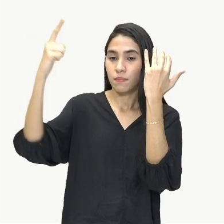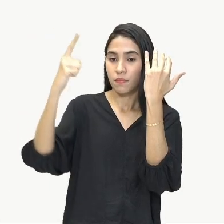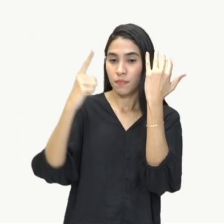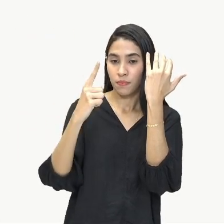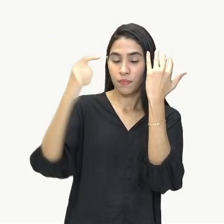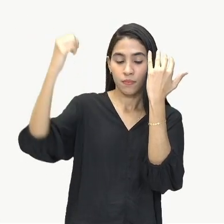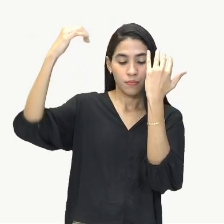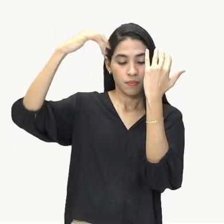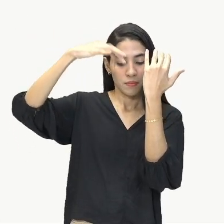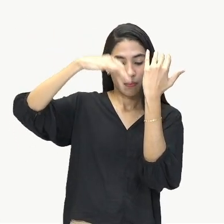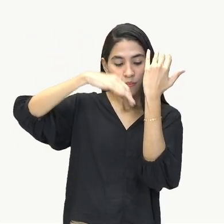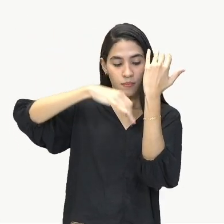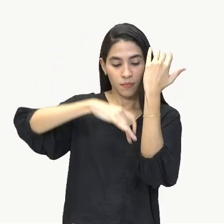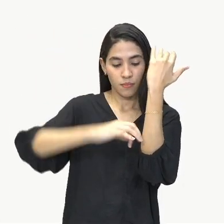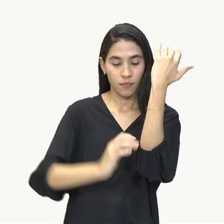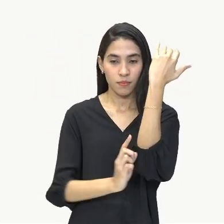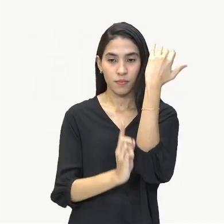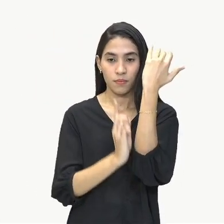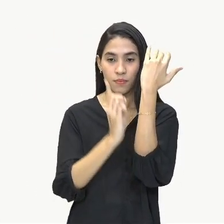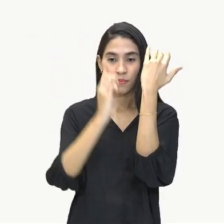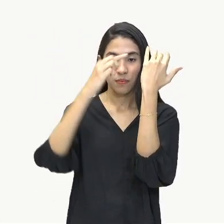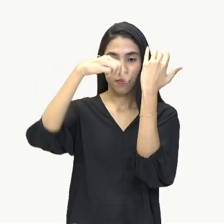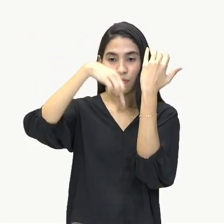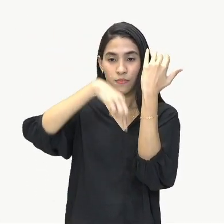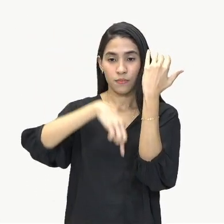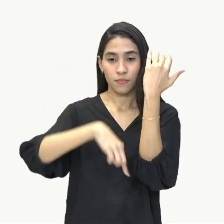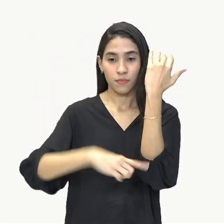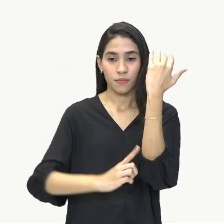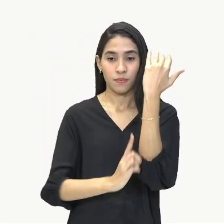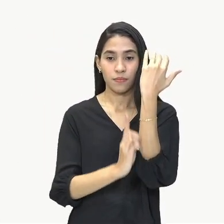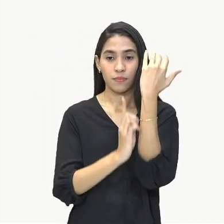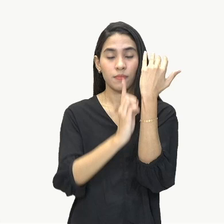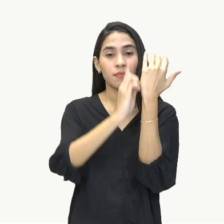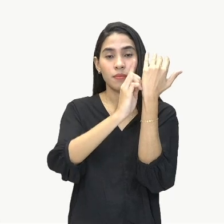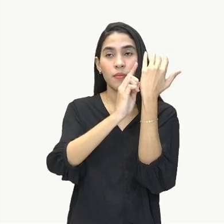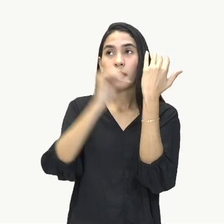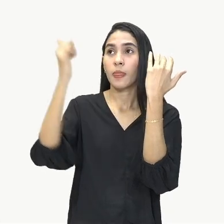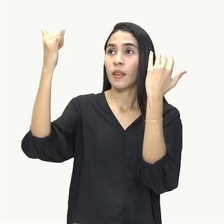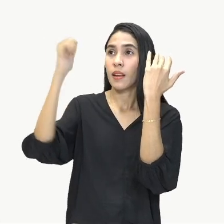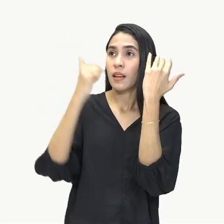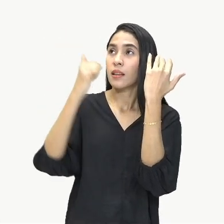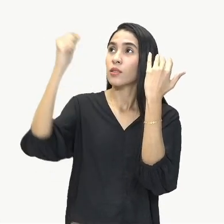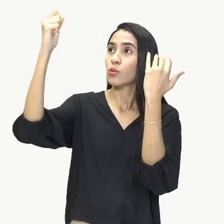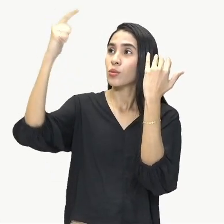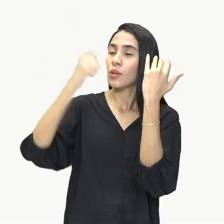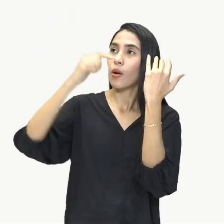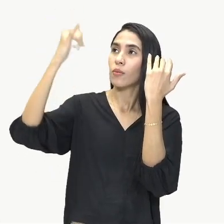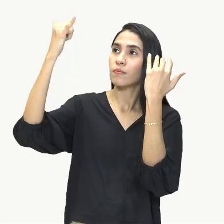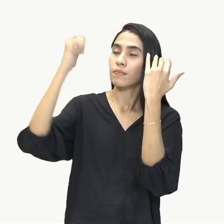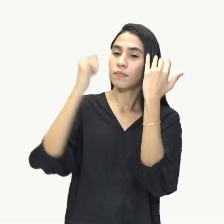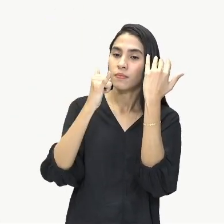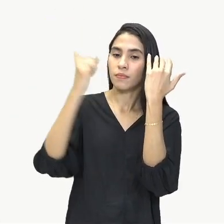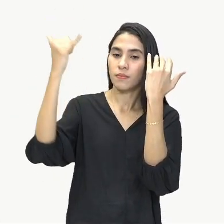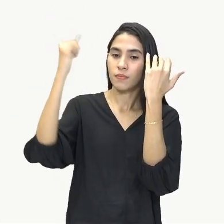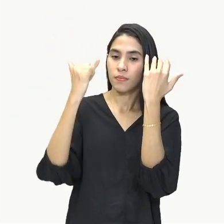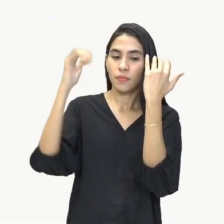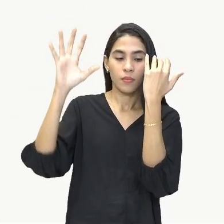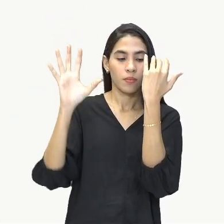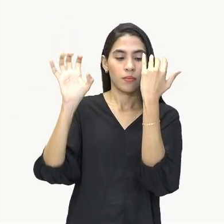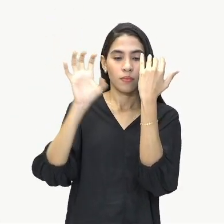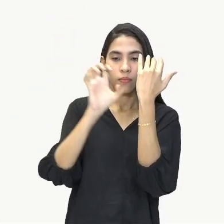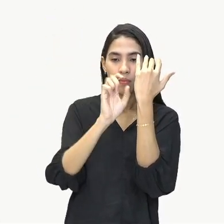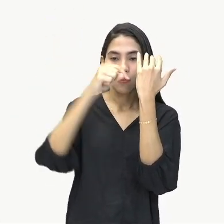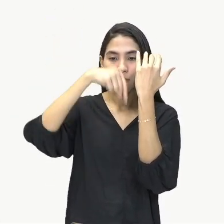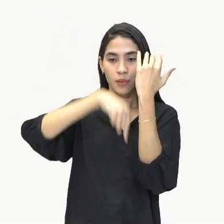qual a planta ela absorve a energia solar do sol, né, para fabricar o seu